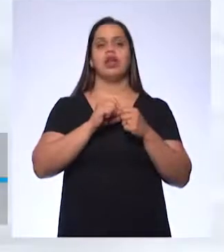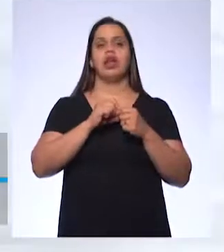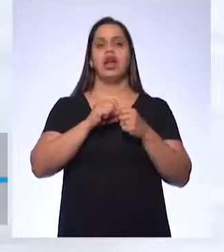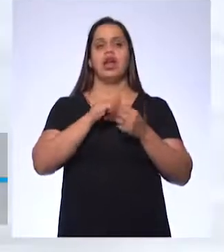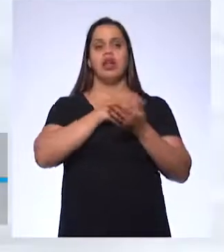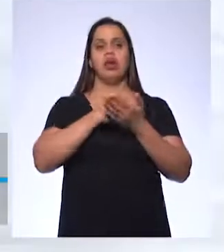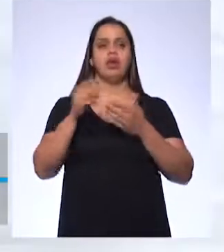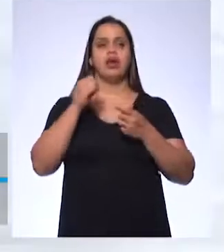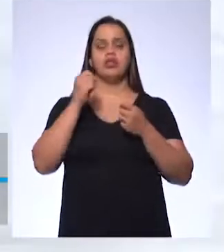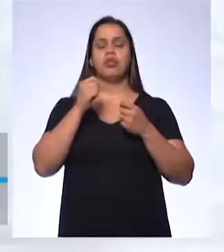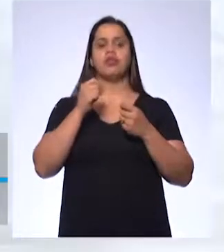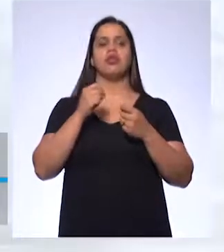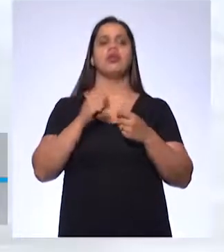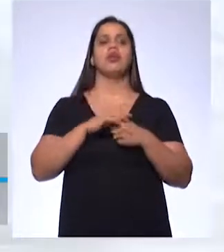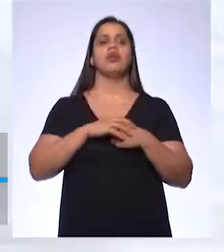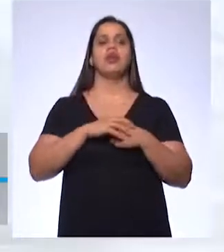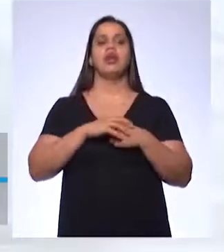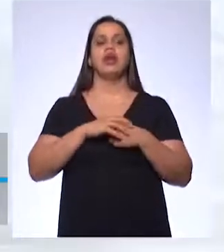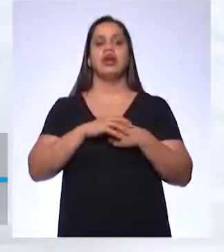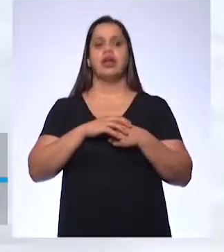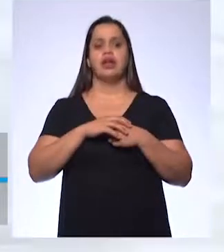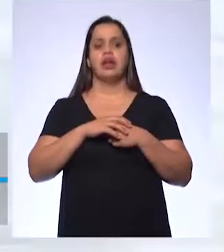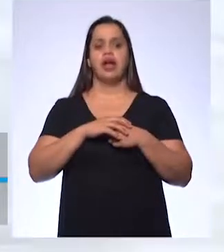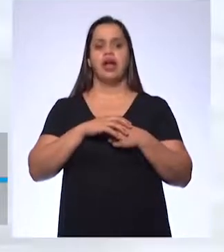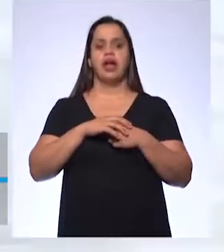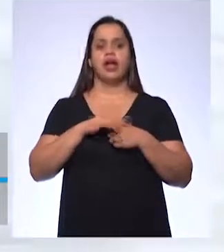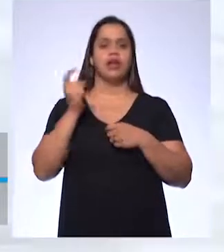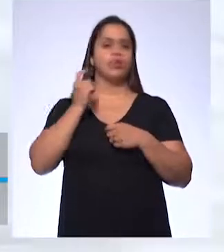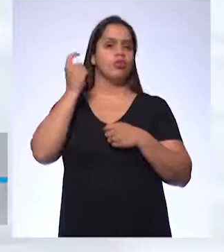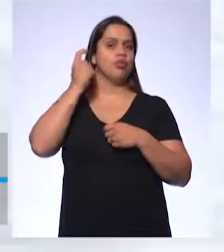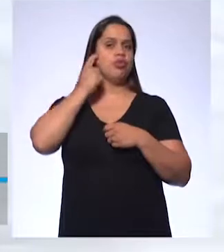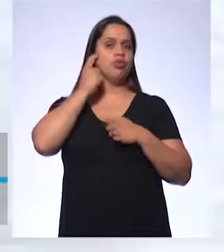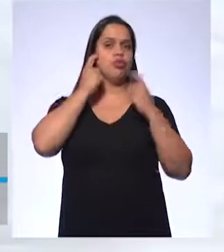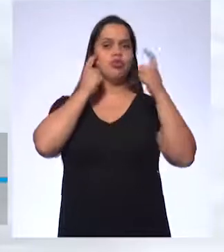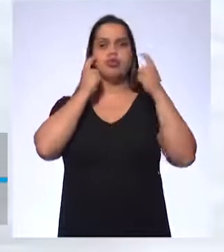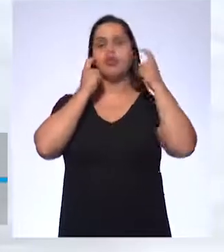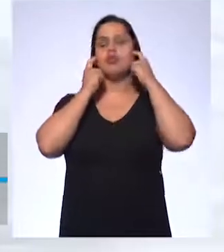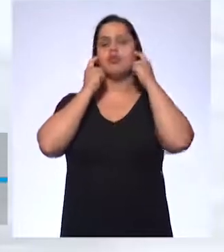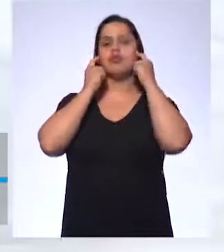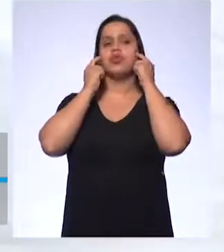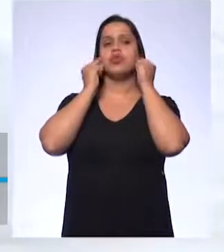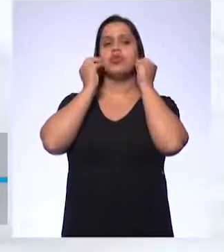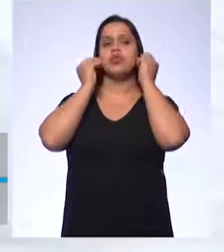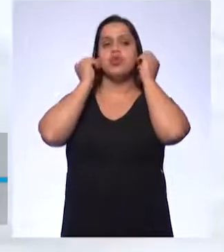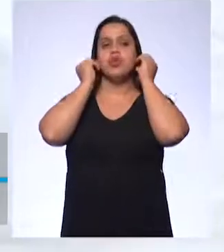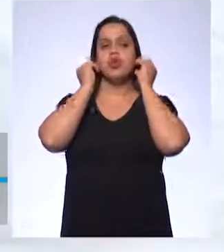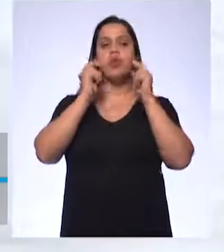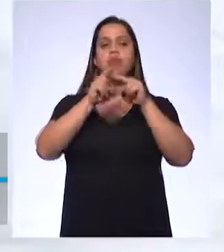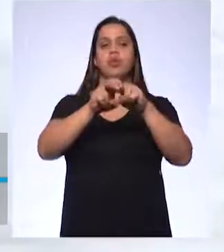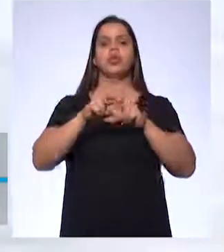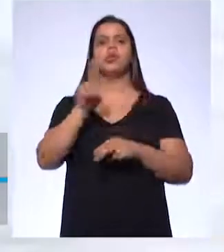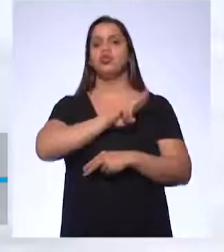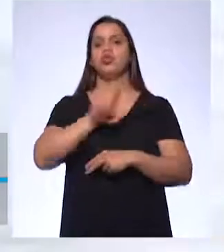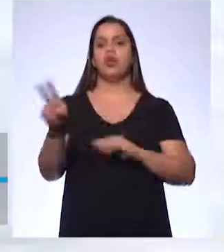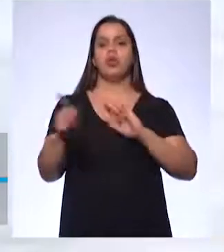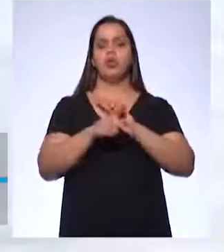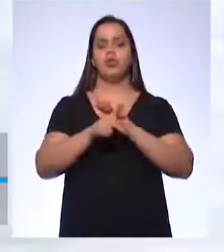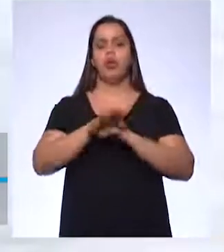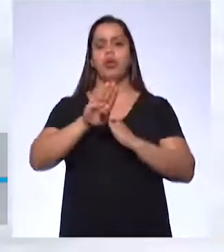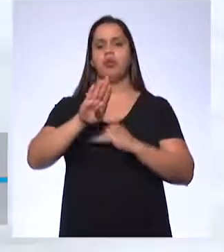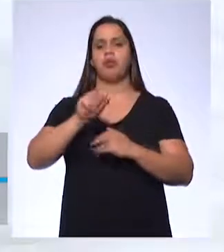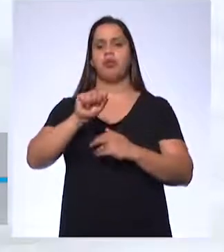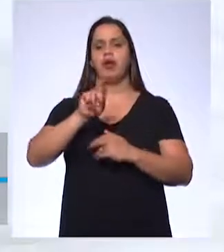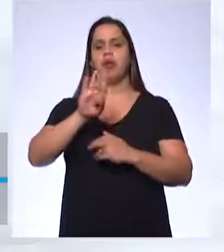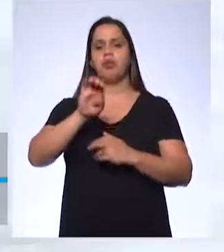suga o sangue normalmente na região aqui do rosto. Daí que vem o apelido de barbeiro, né? Porque na região